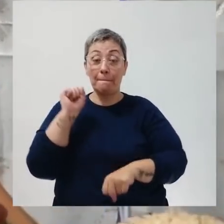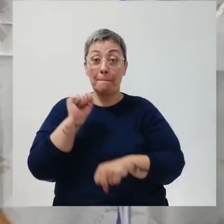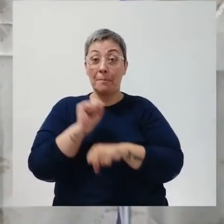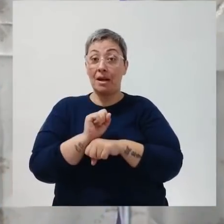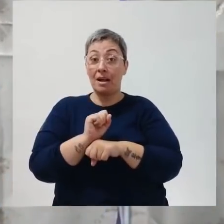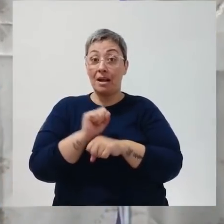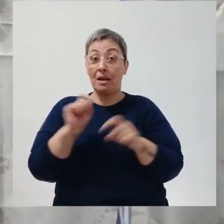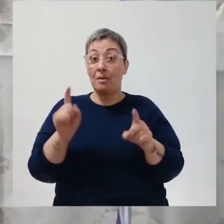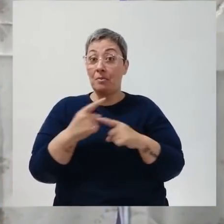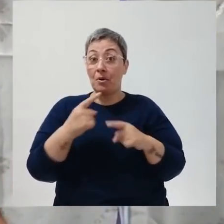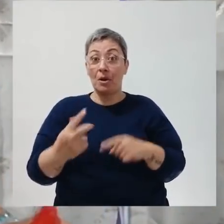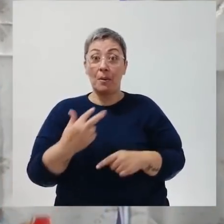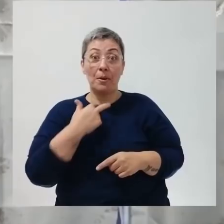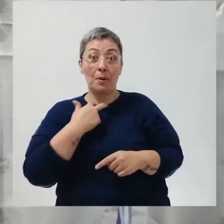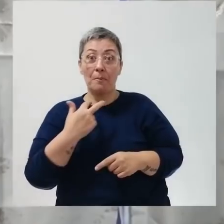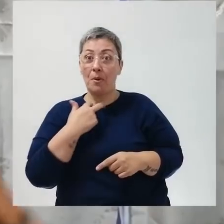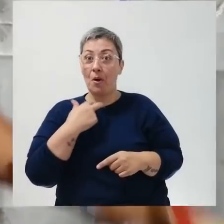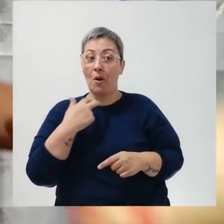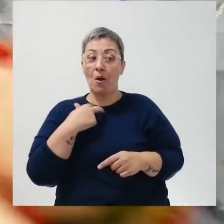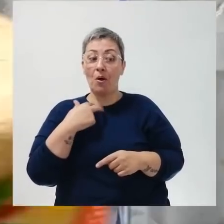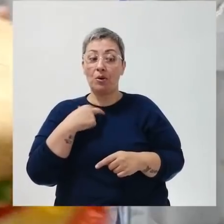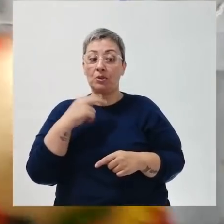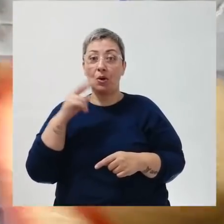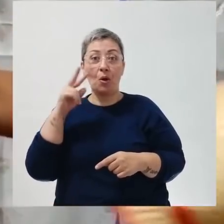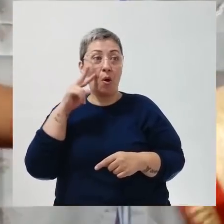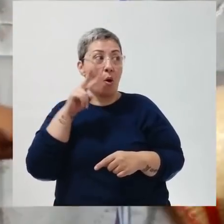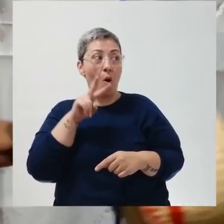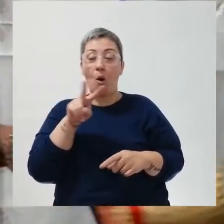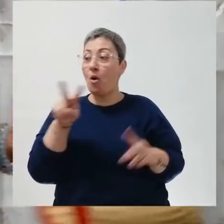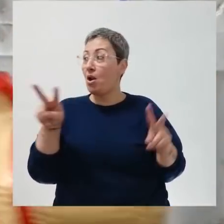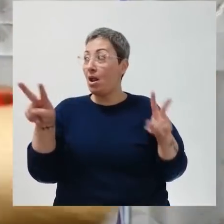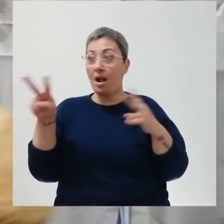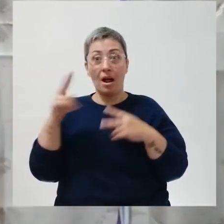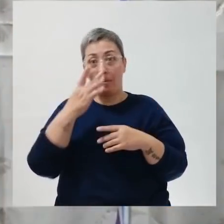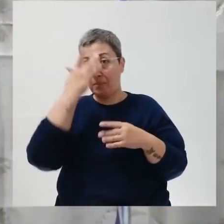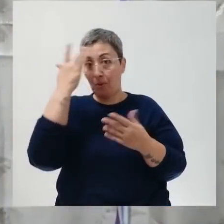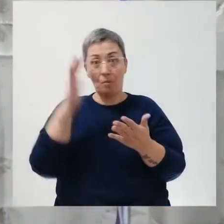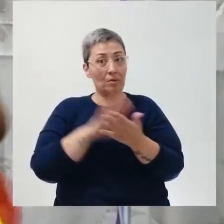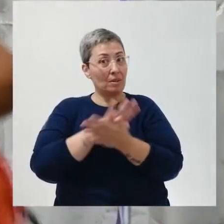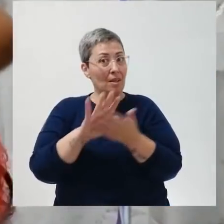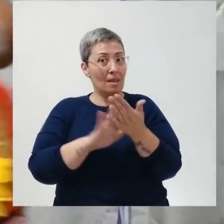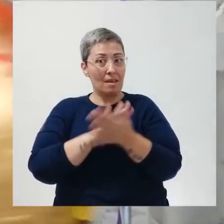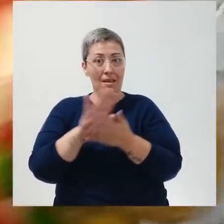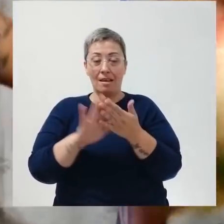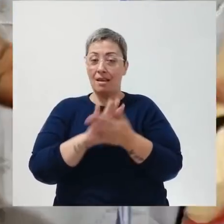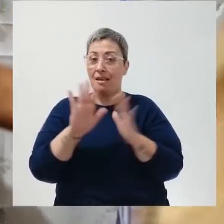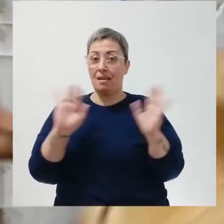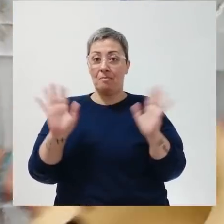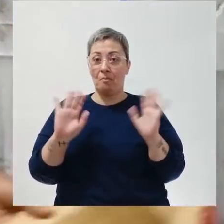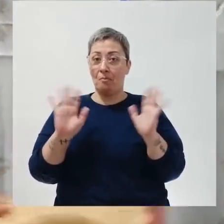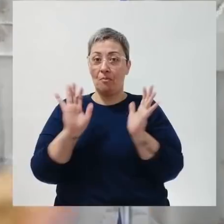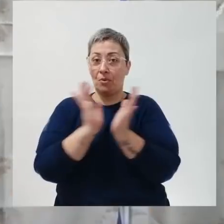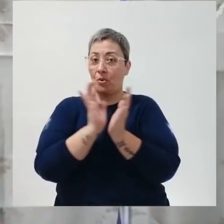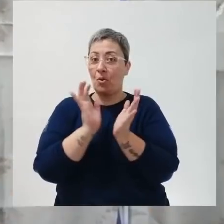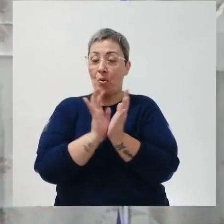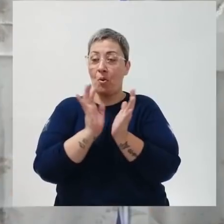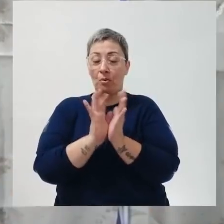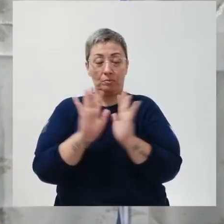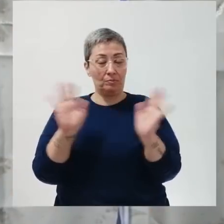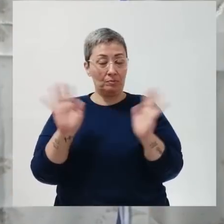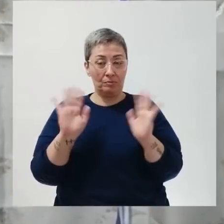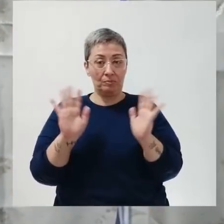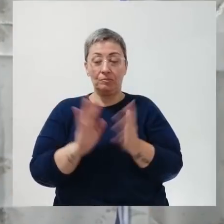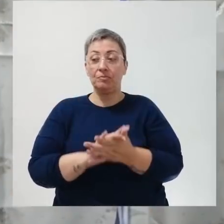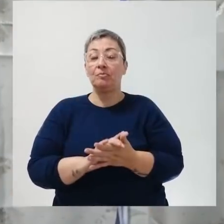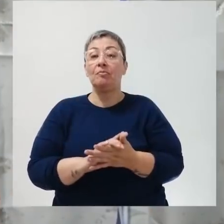música não pode estar olhando para as 4 pessoas que estiverem no grupo ou a quantidade de pessoas que estiverem